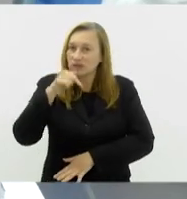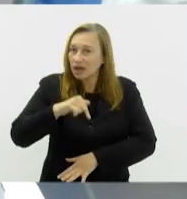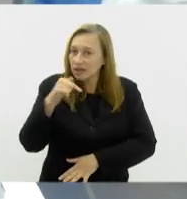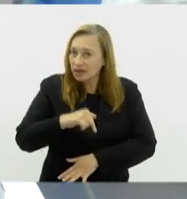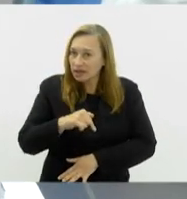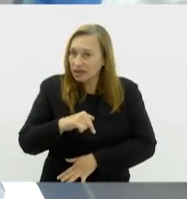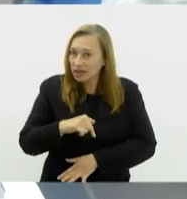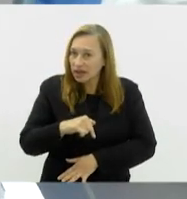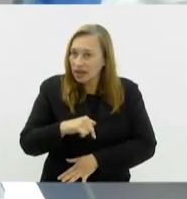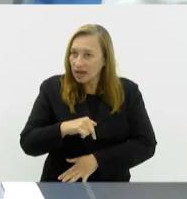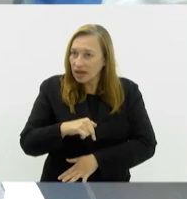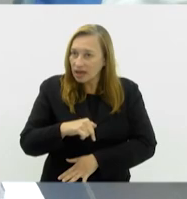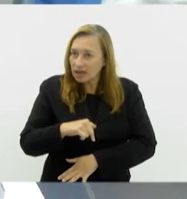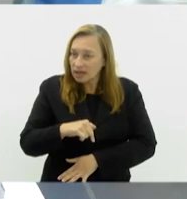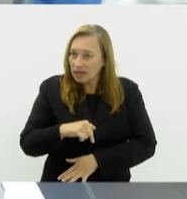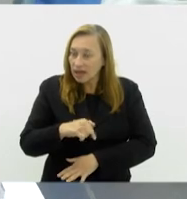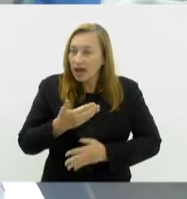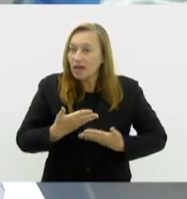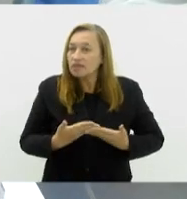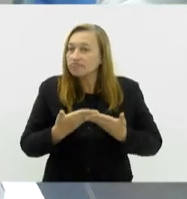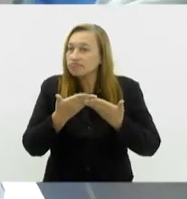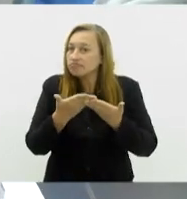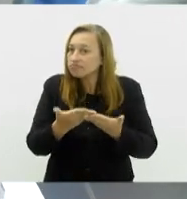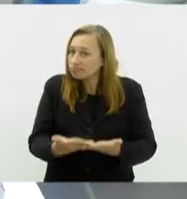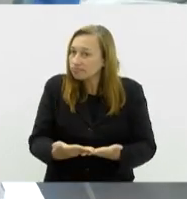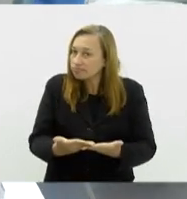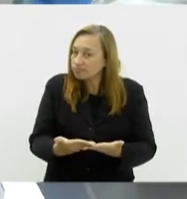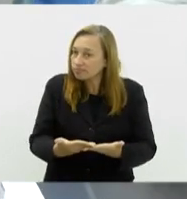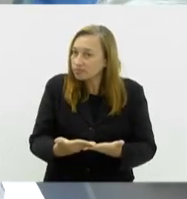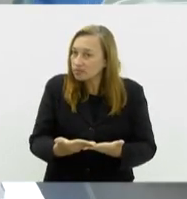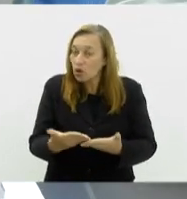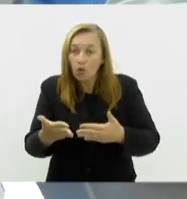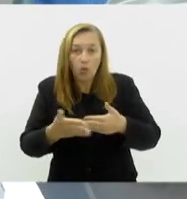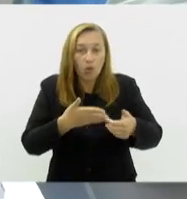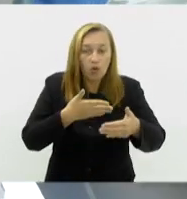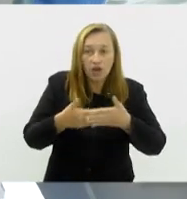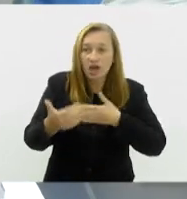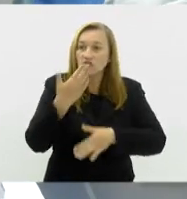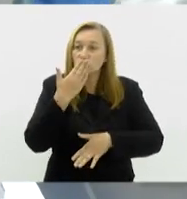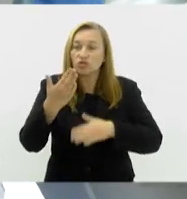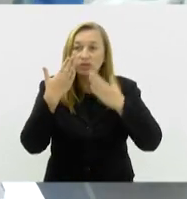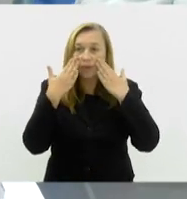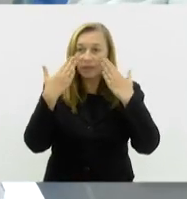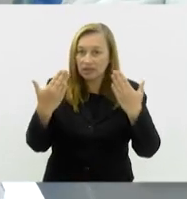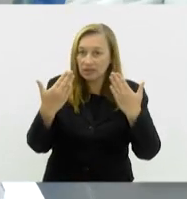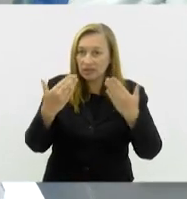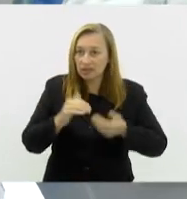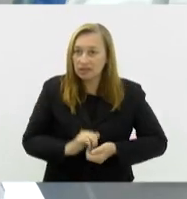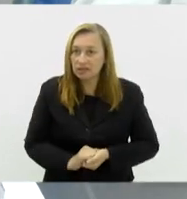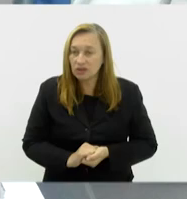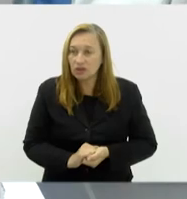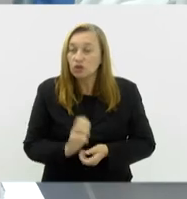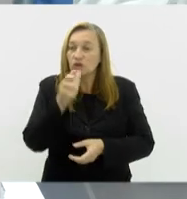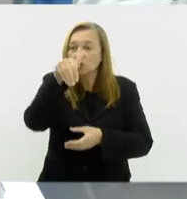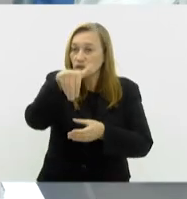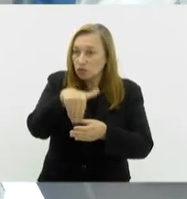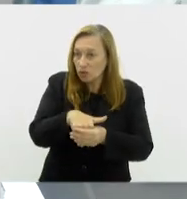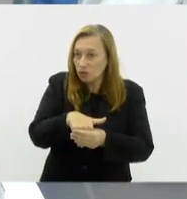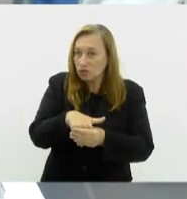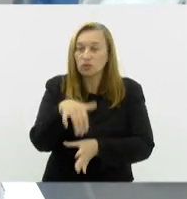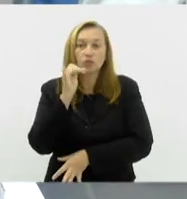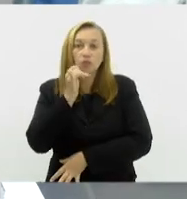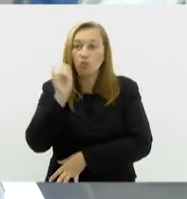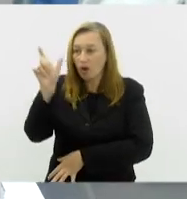foi a entrega sem qualquer tipo de apresentação a entrega do voto do